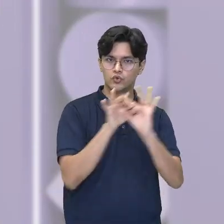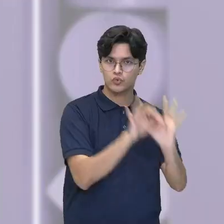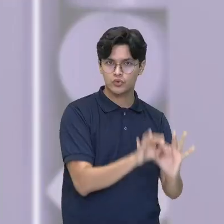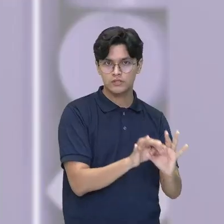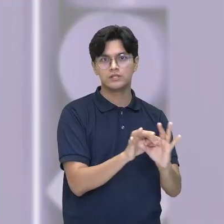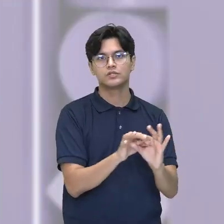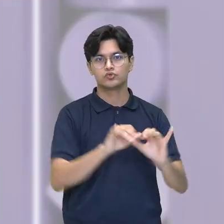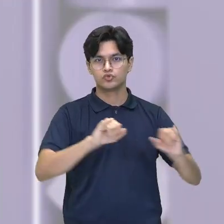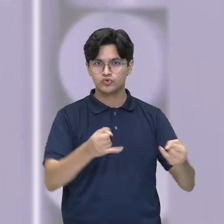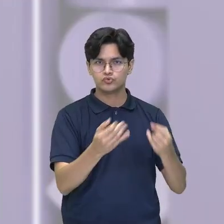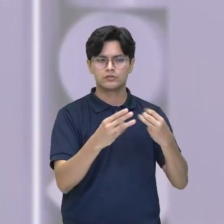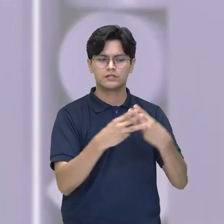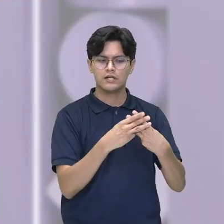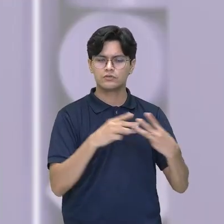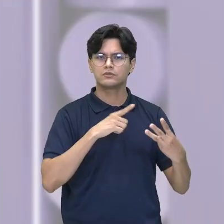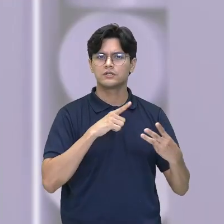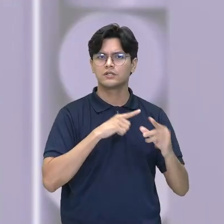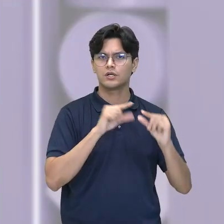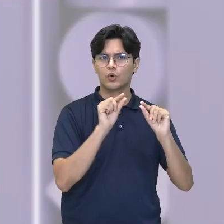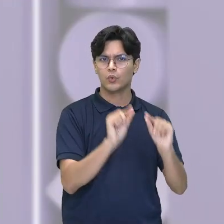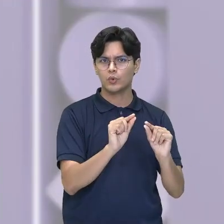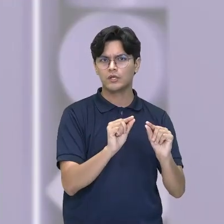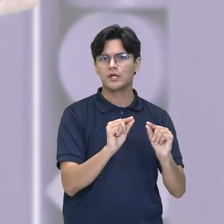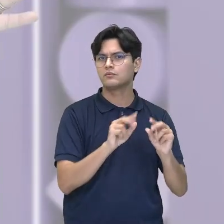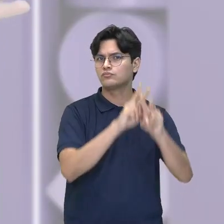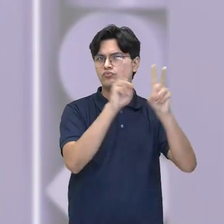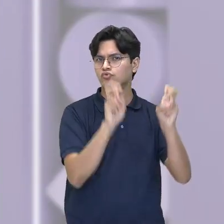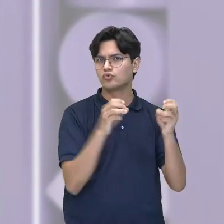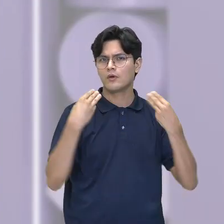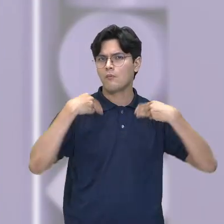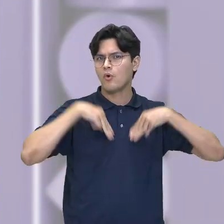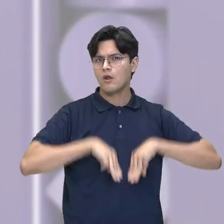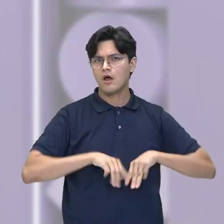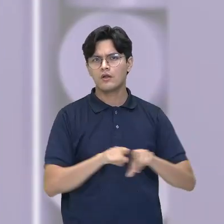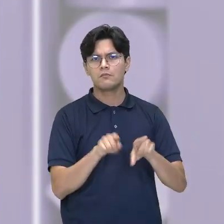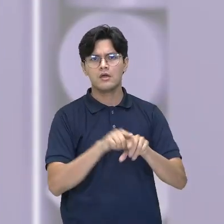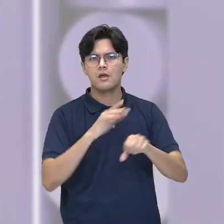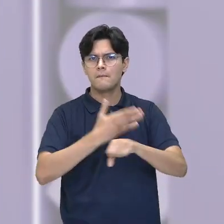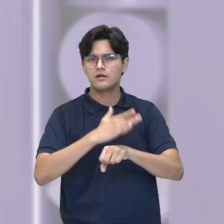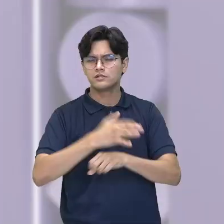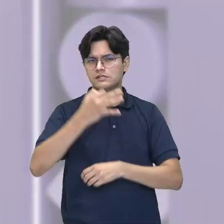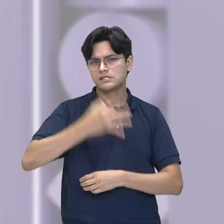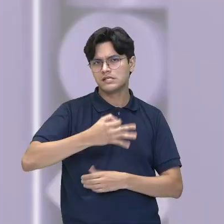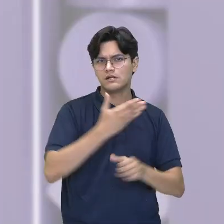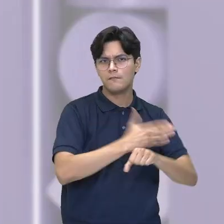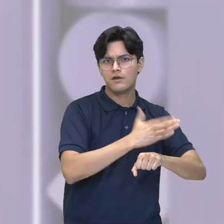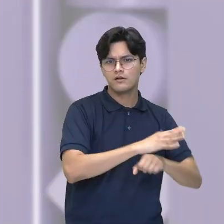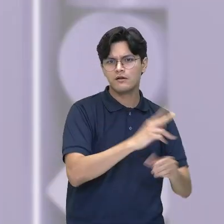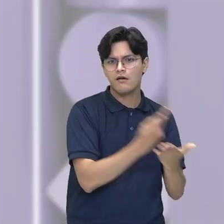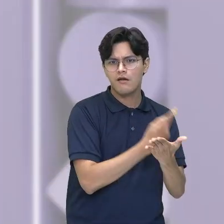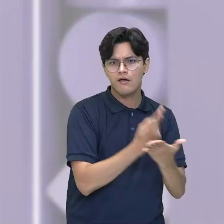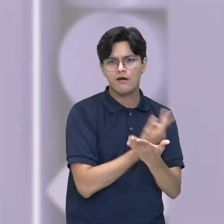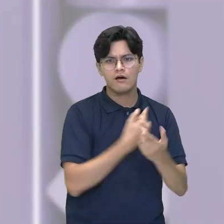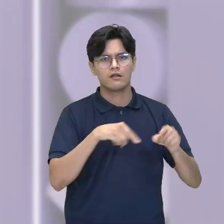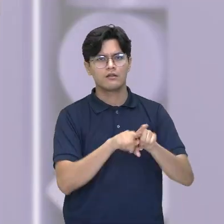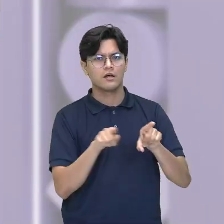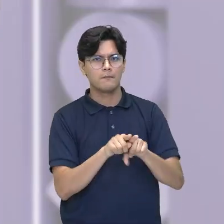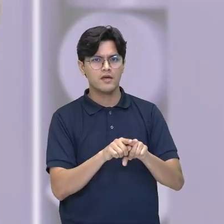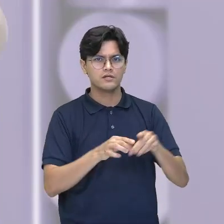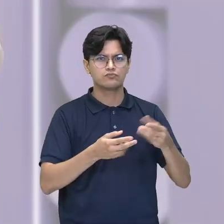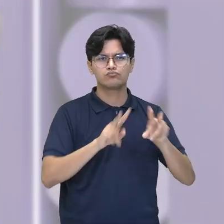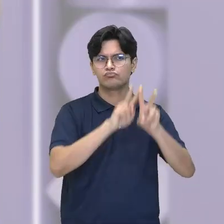moralidade, essa questão também do certo, do errado, da justiça, do fazer algo